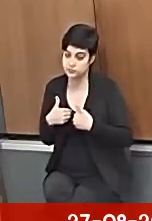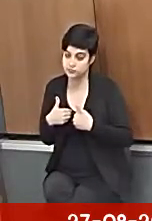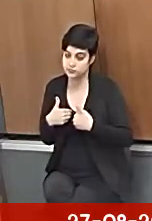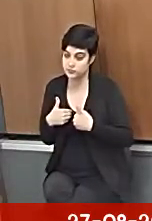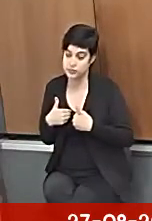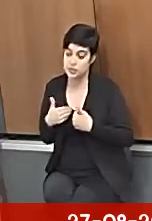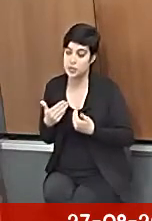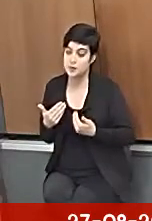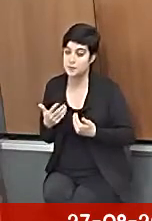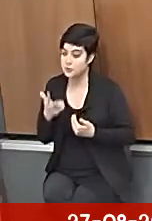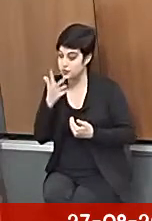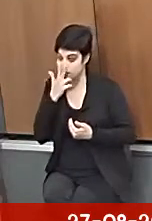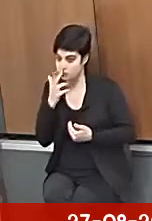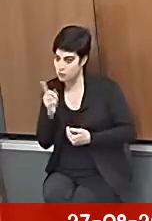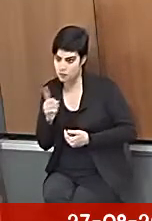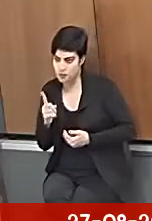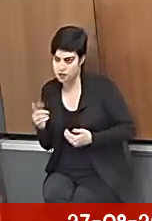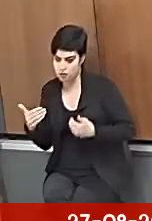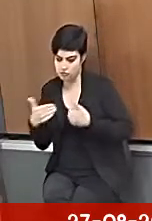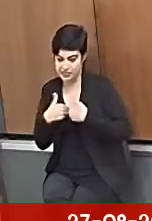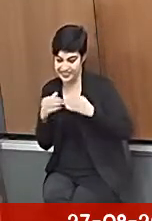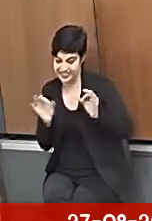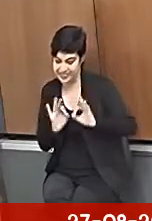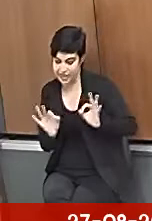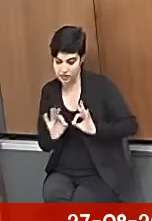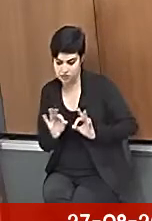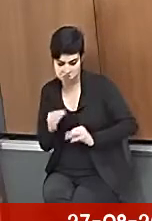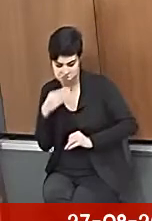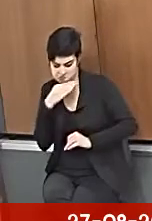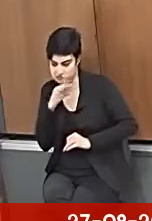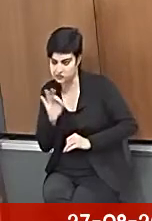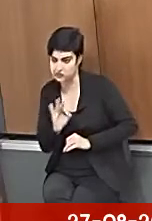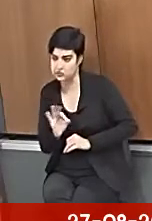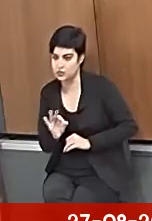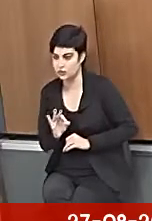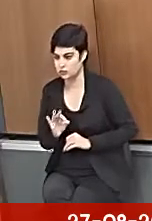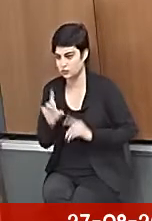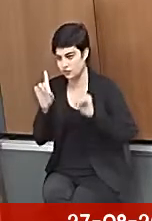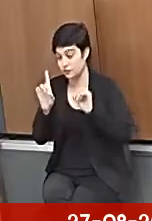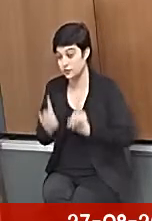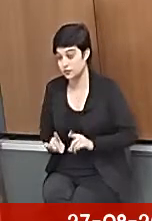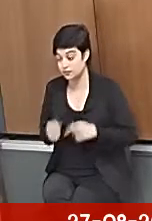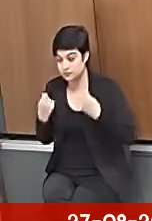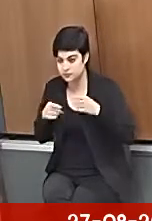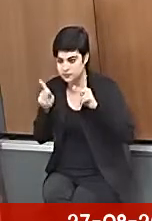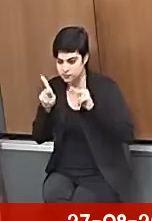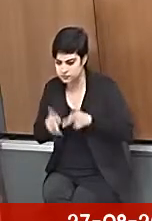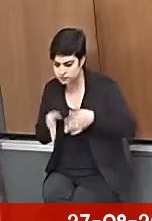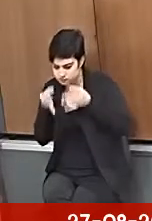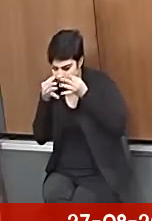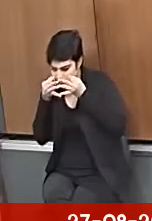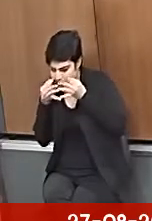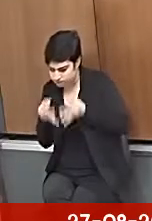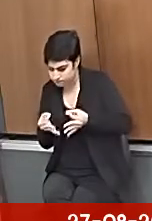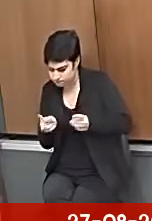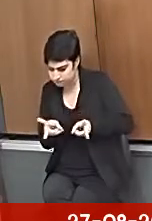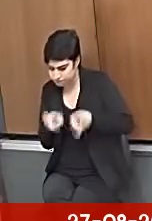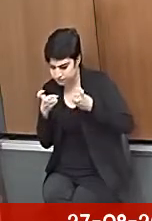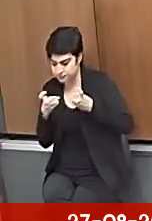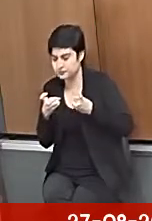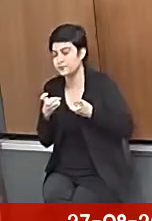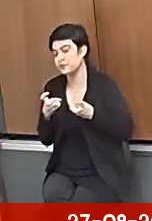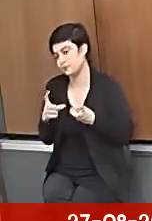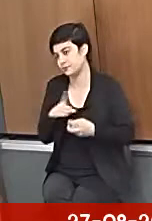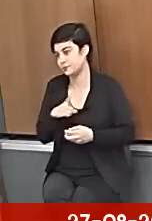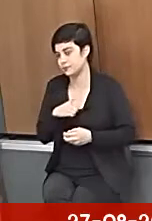aparece não aparenta como quem tem down seria necessário também doutor alguém a tempo ali pra isso para que a pessoa possa ter